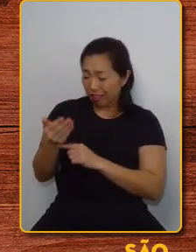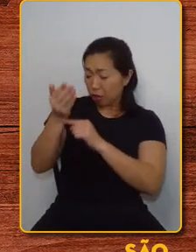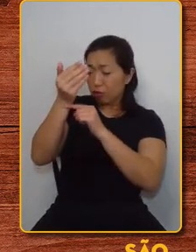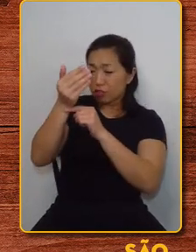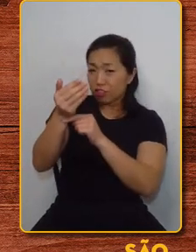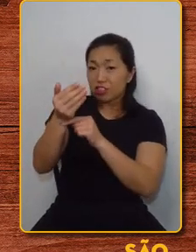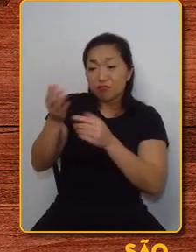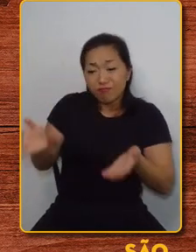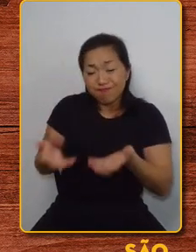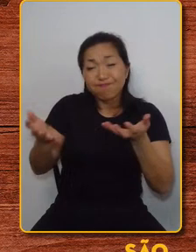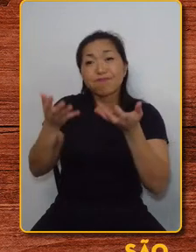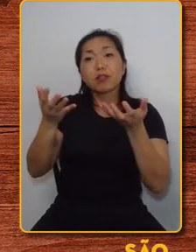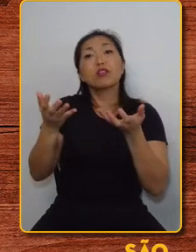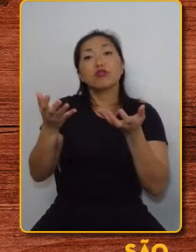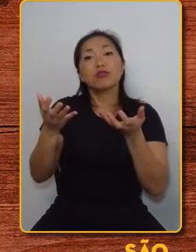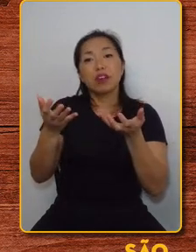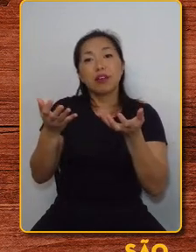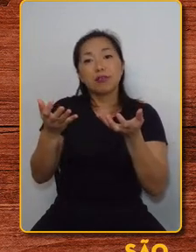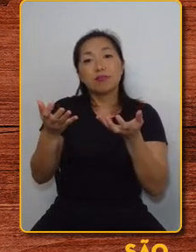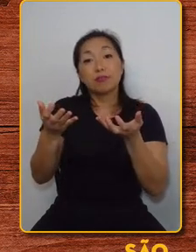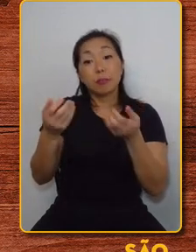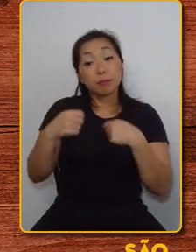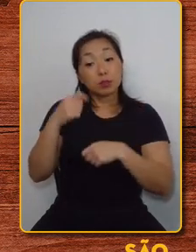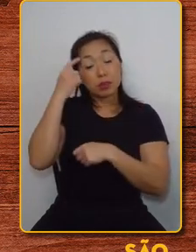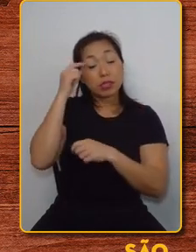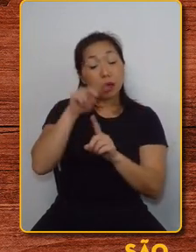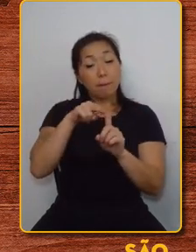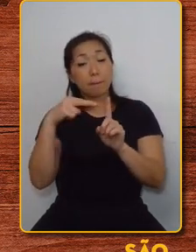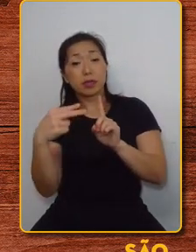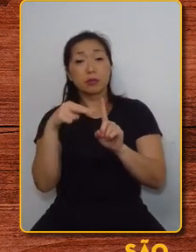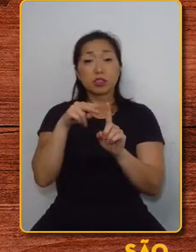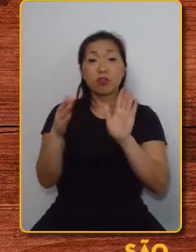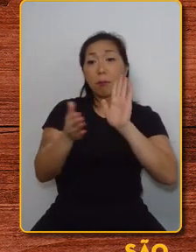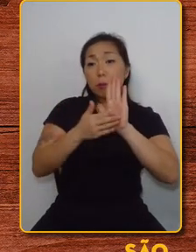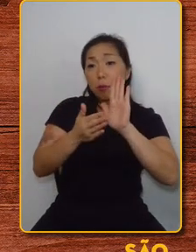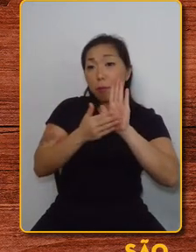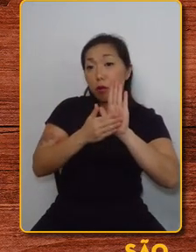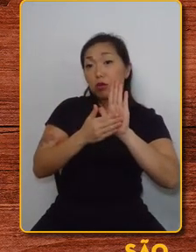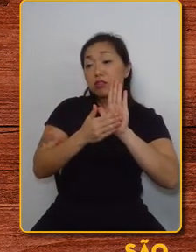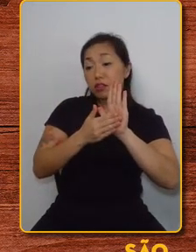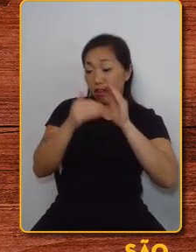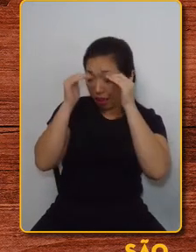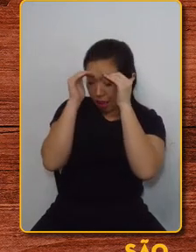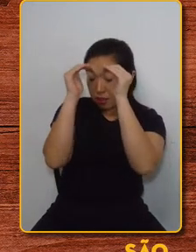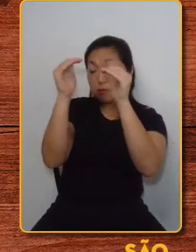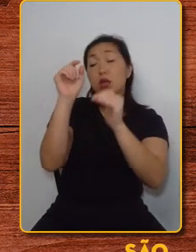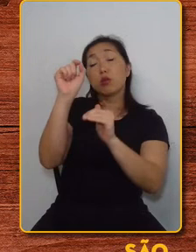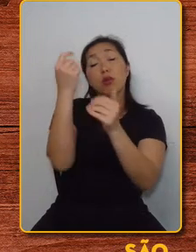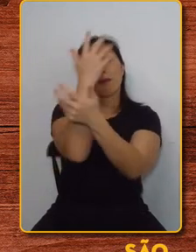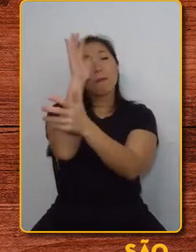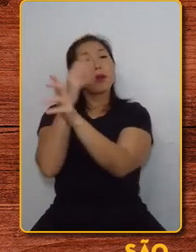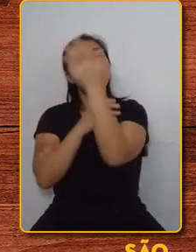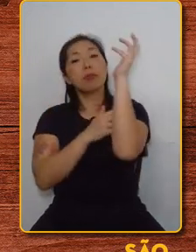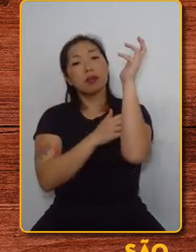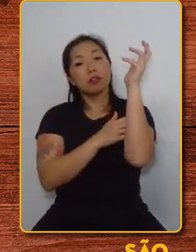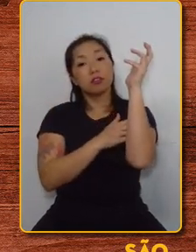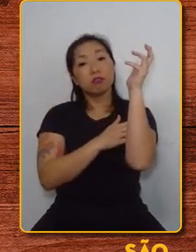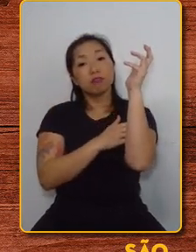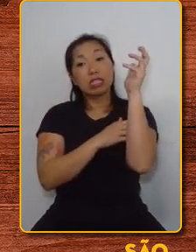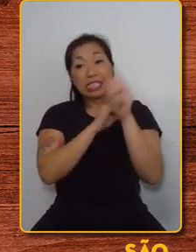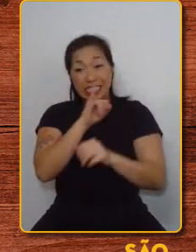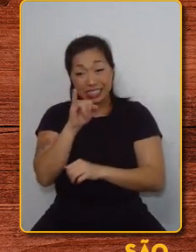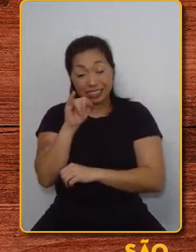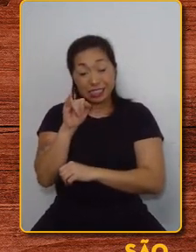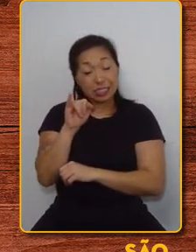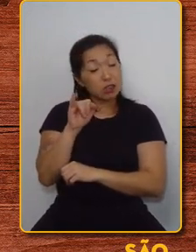perspectiva que respeite o meio ambiente. Para isso, nós estamos chamando de agroecologia, como parte. Se não é agroecologia de